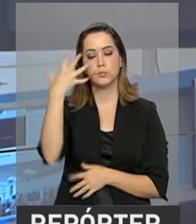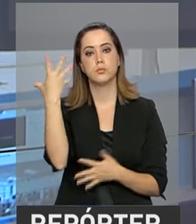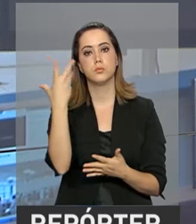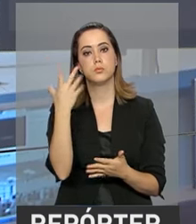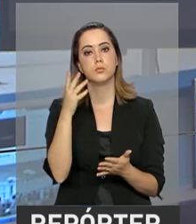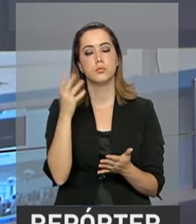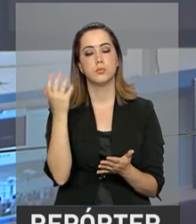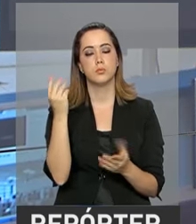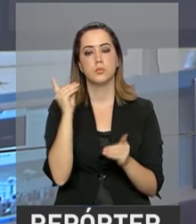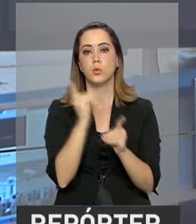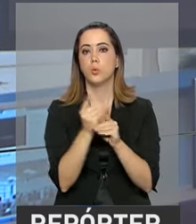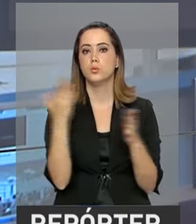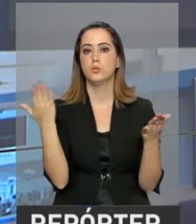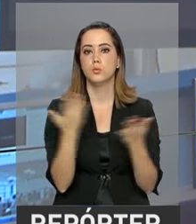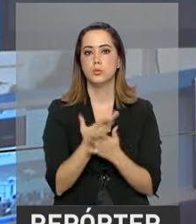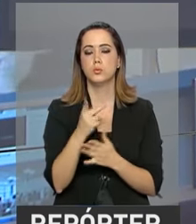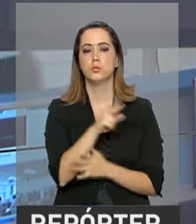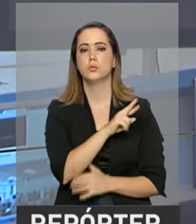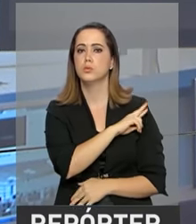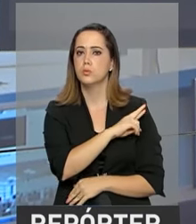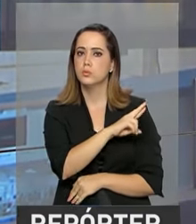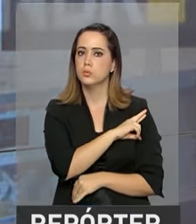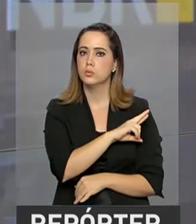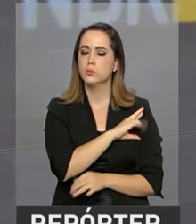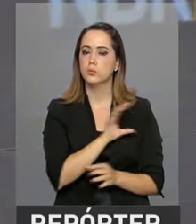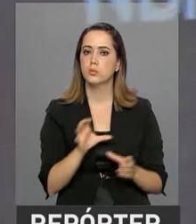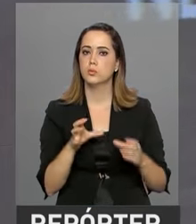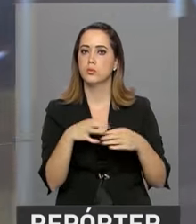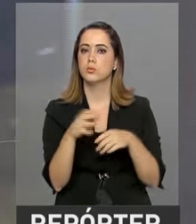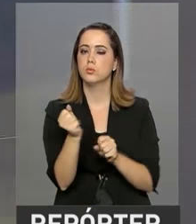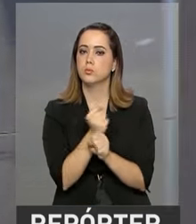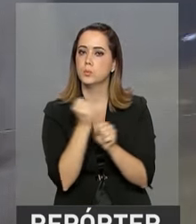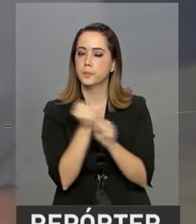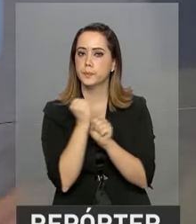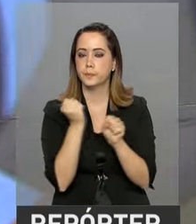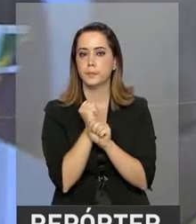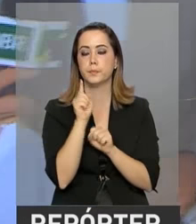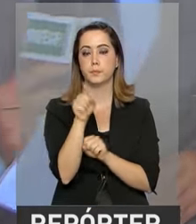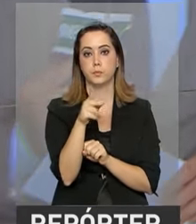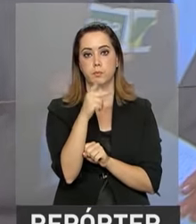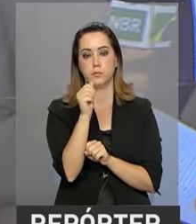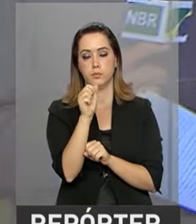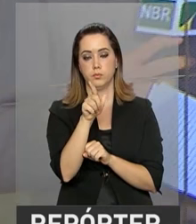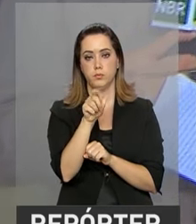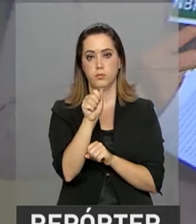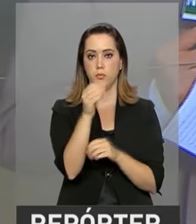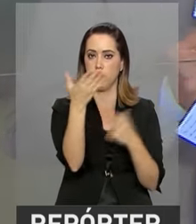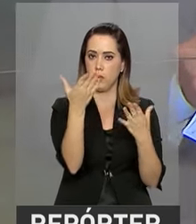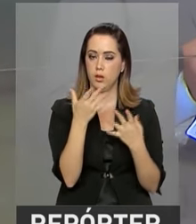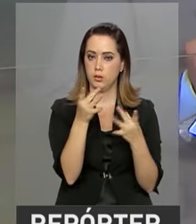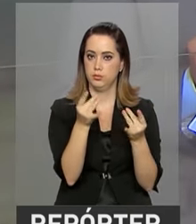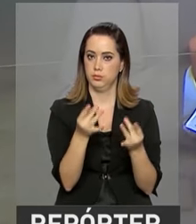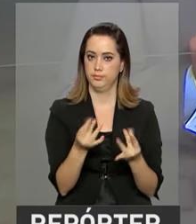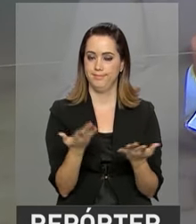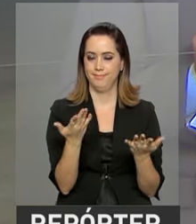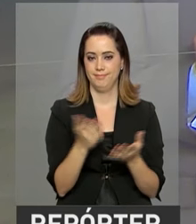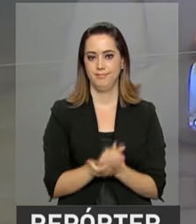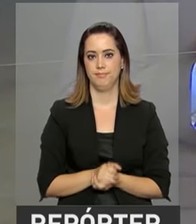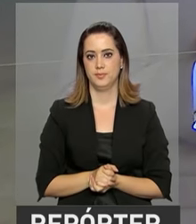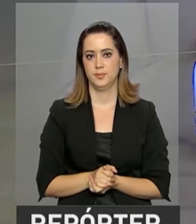Câmara Brasileira da Indústria da Construção. Eu vou conversar com o repórter Paulo Lasalvia, que tem os detalhes desse encontro para a gente.